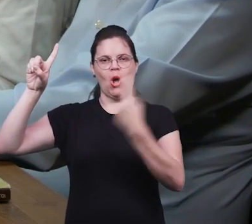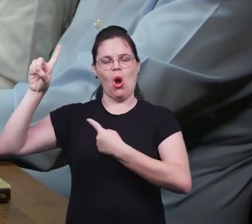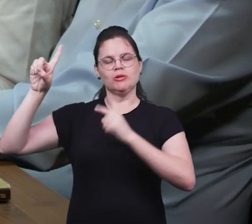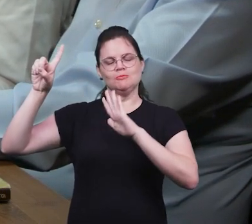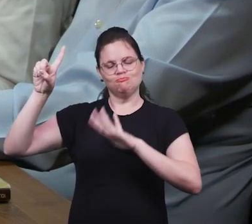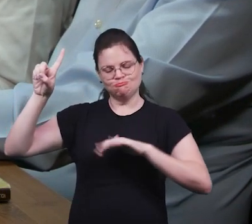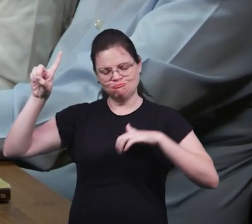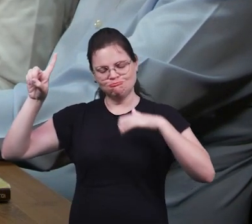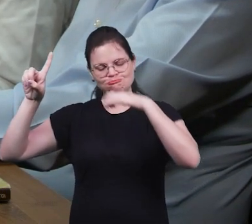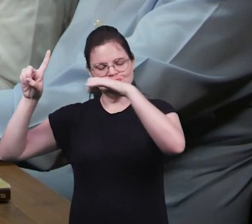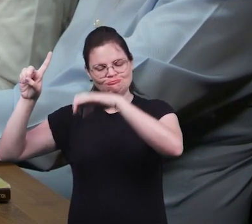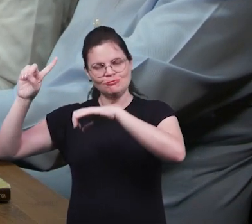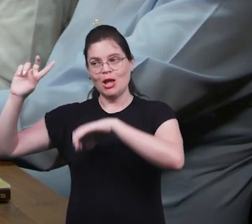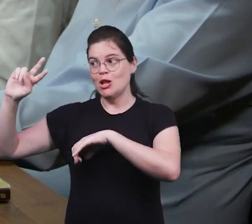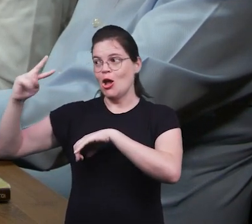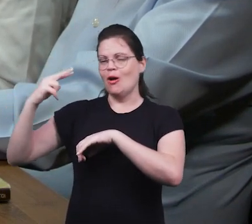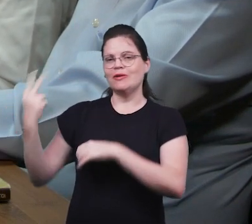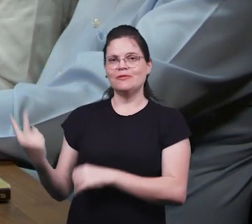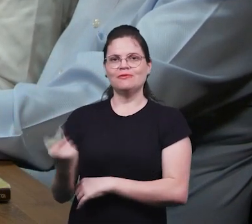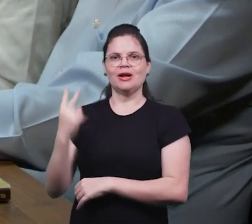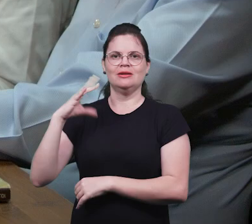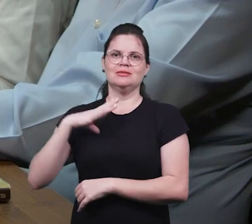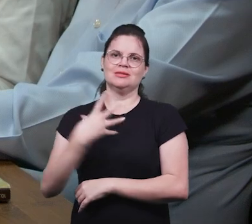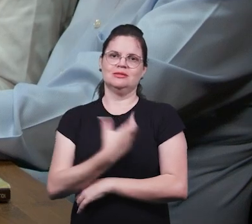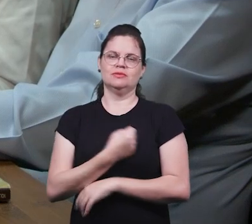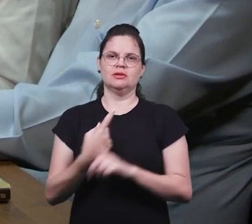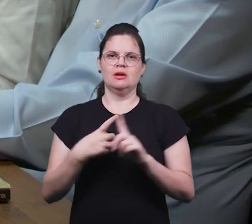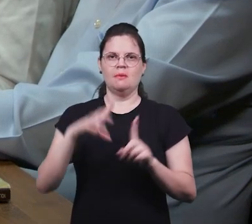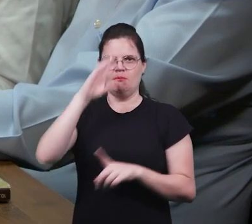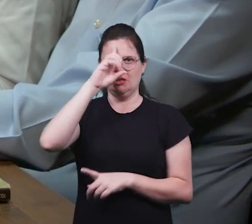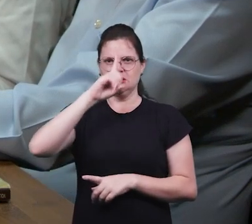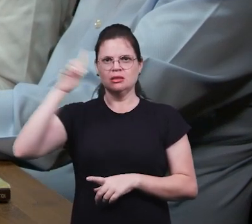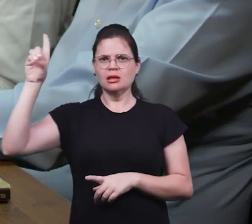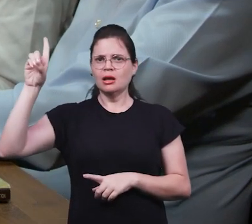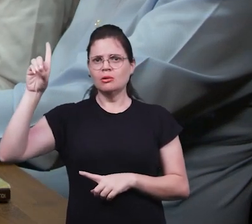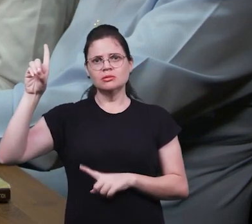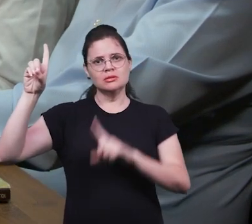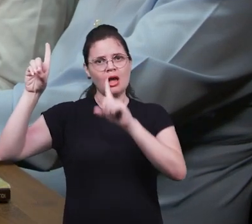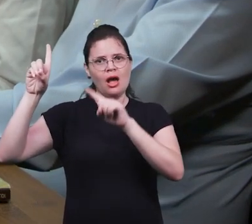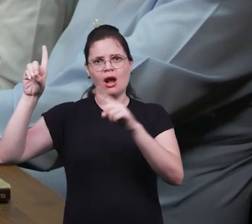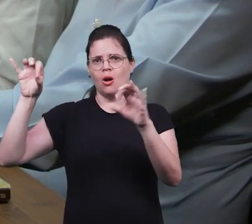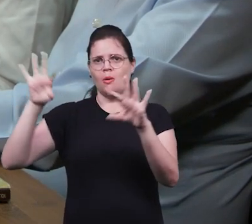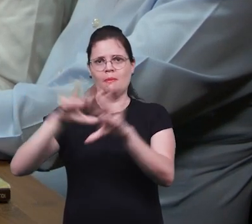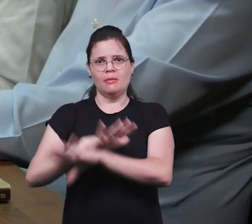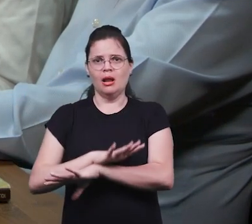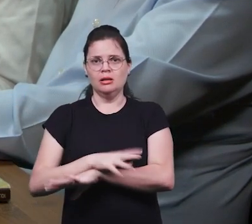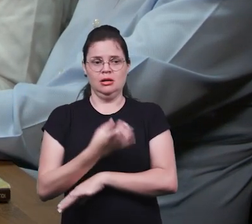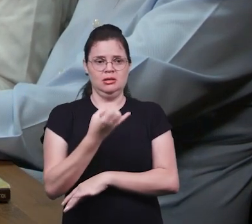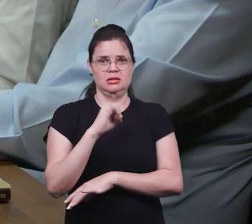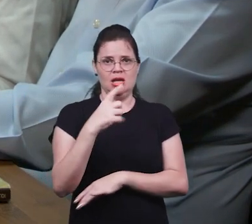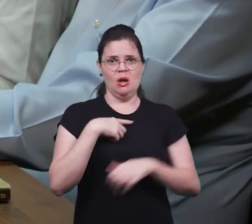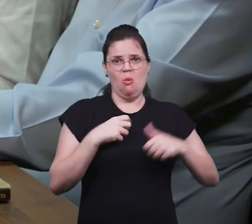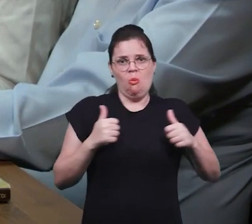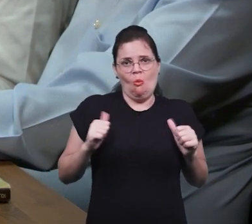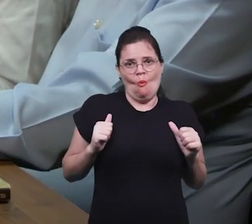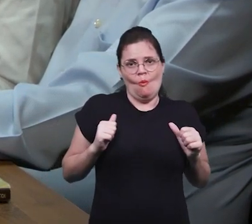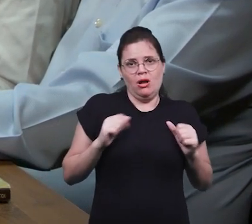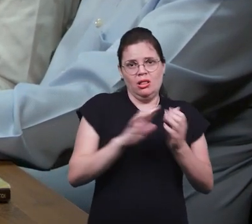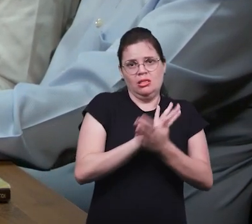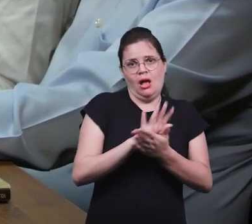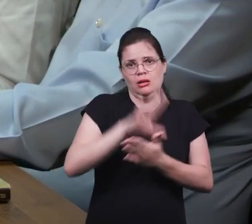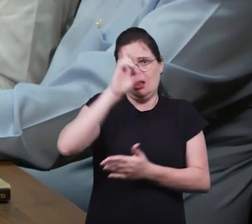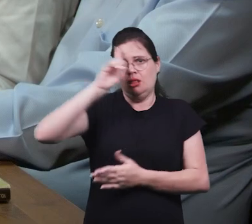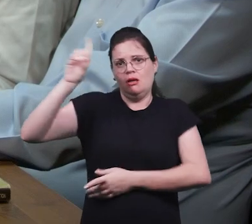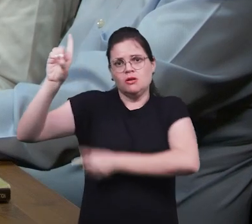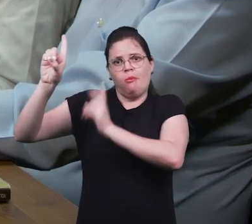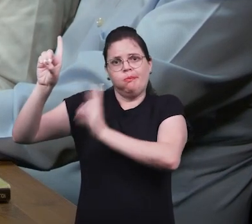ama. Mas não faz diferença para Deus, faz diferença para mim. E Deus se alegra porque faz diferença para mim. E Ele se alegra quando